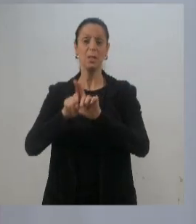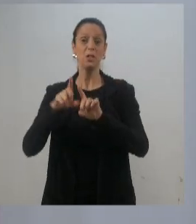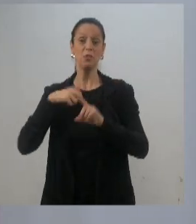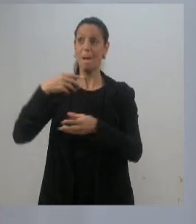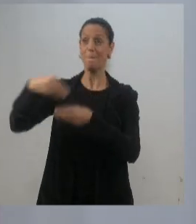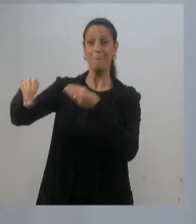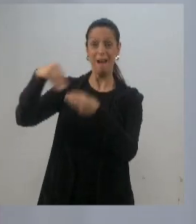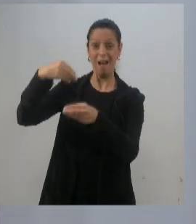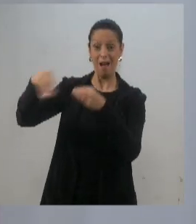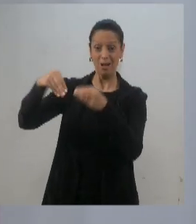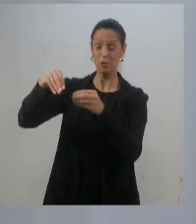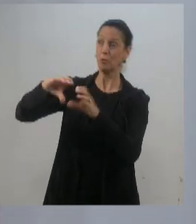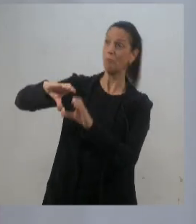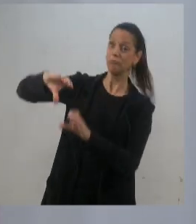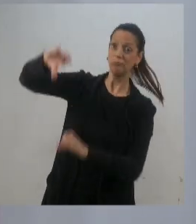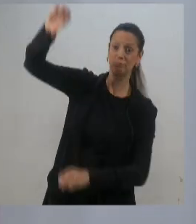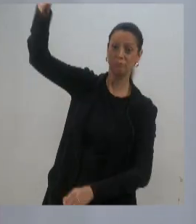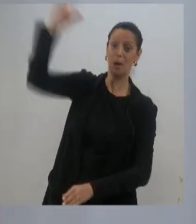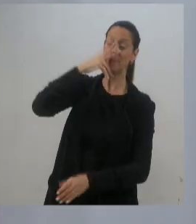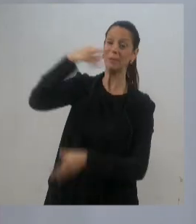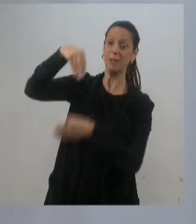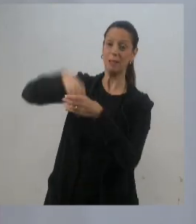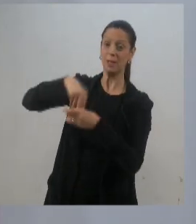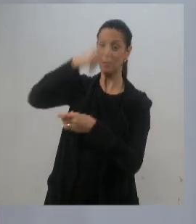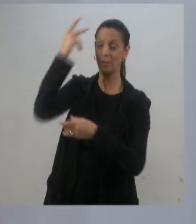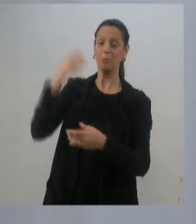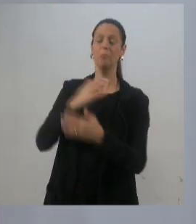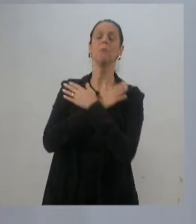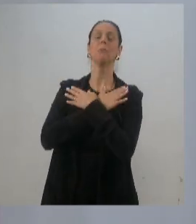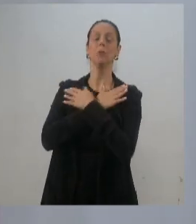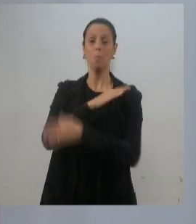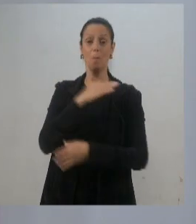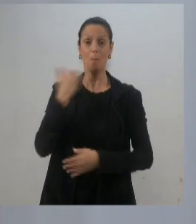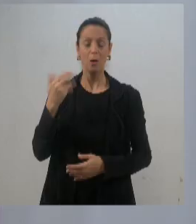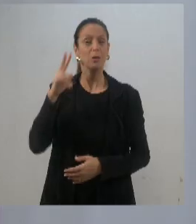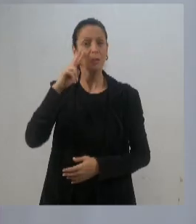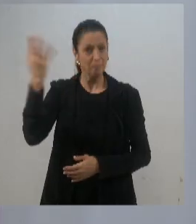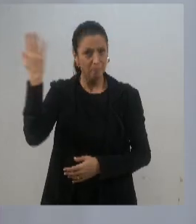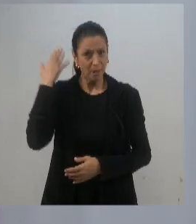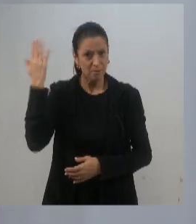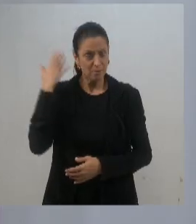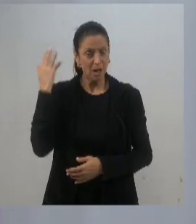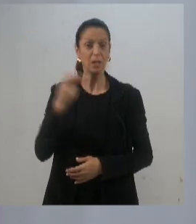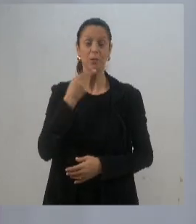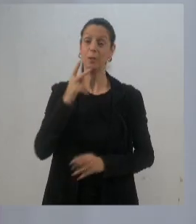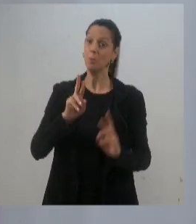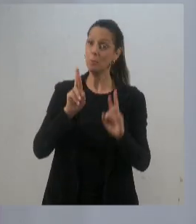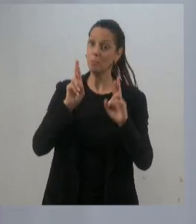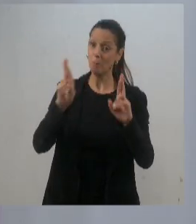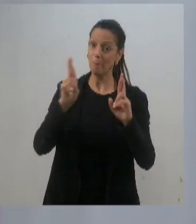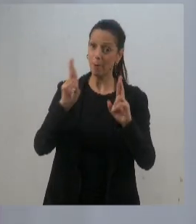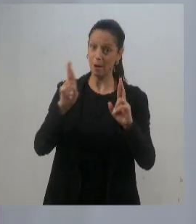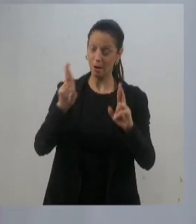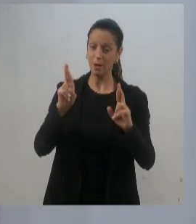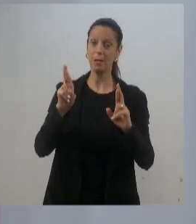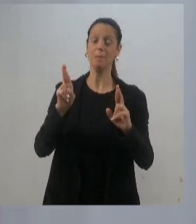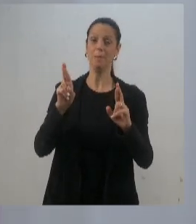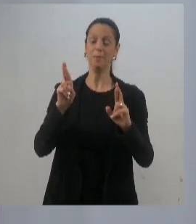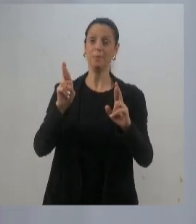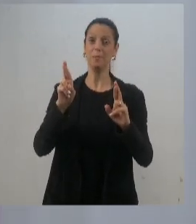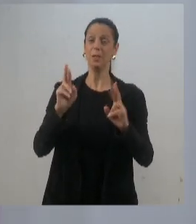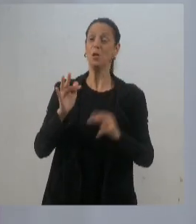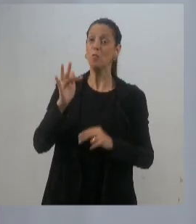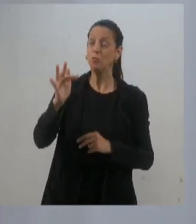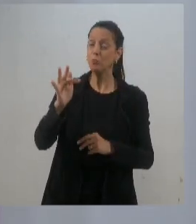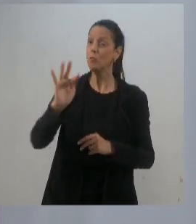gerou revolta. E eu me recordo que naquela época eu disse que eu esperava que algo assim